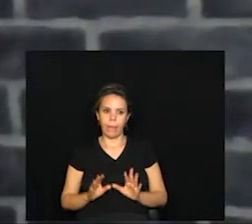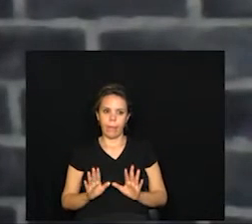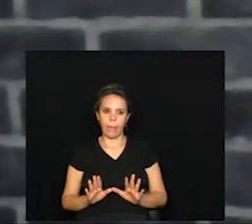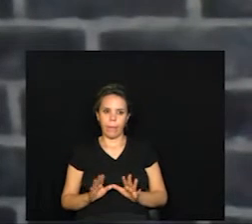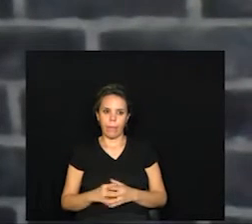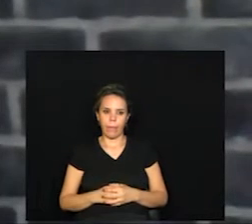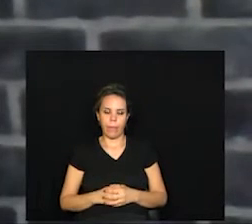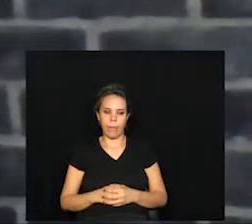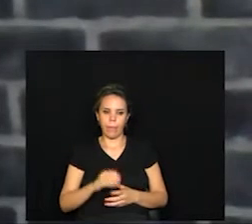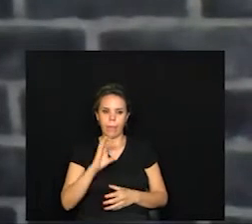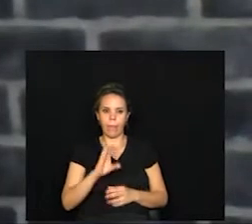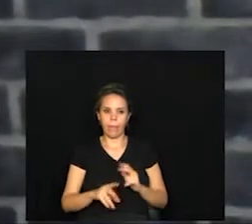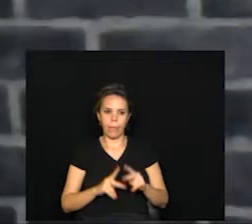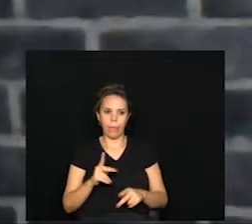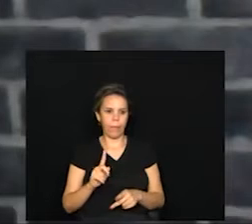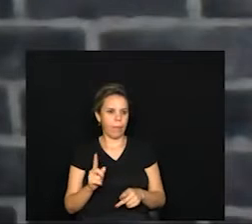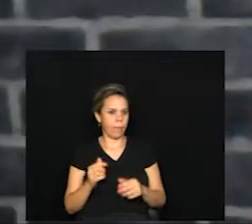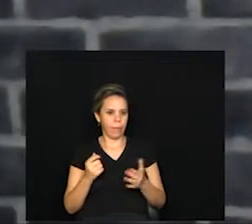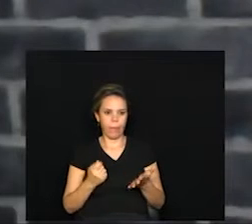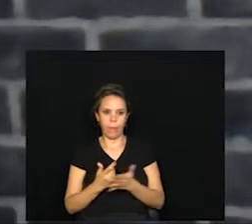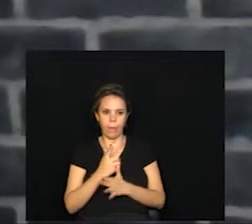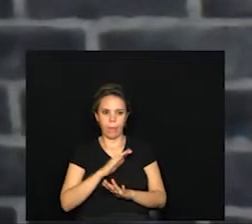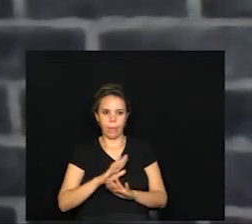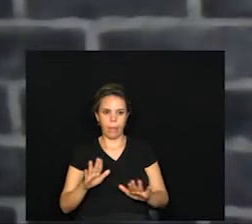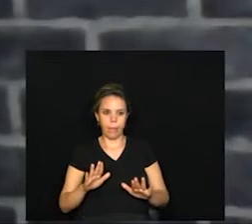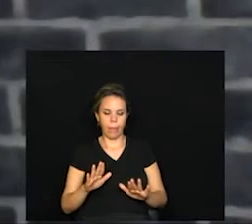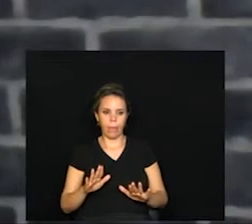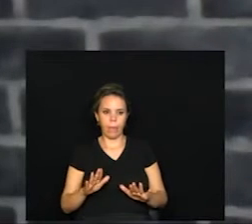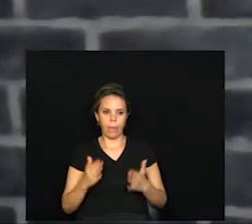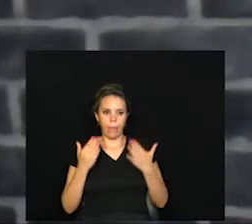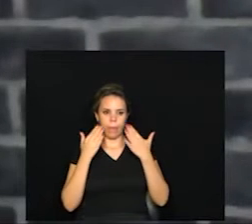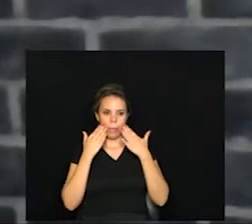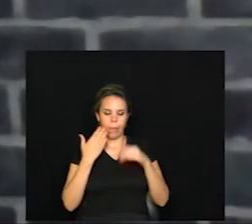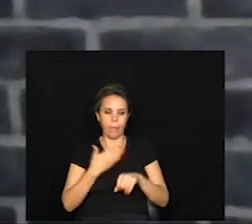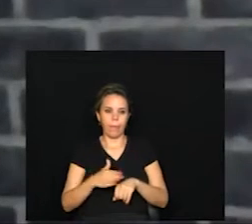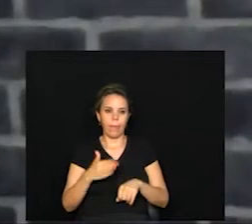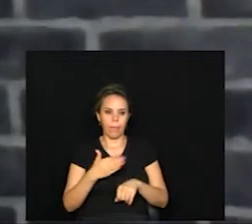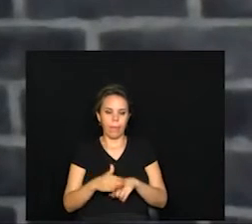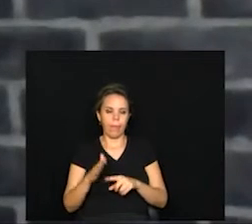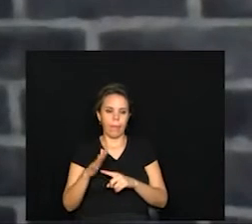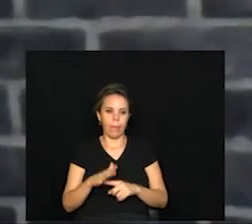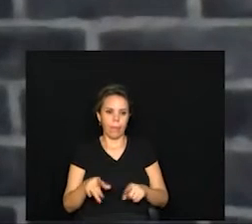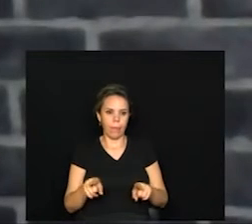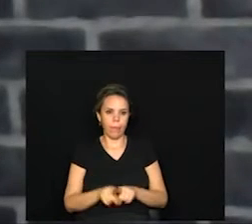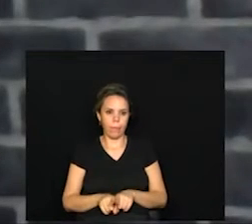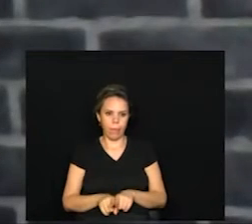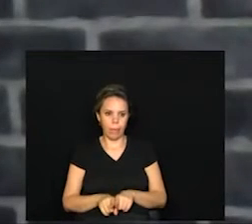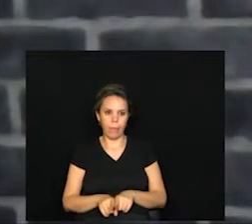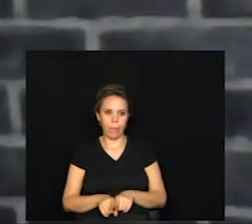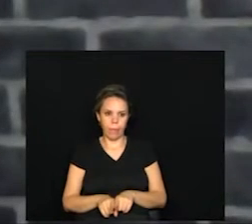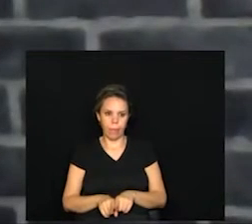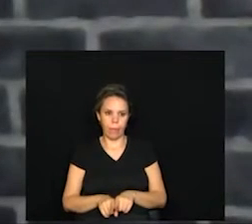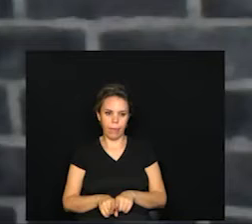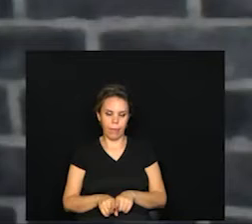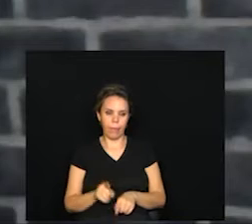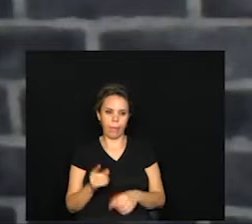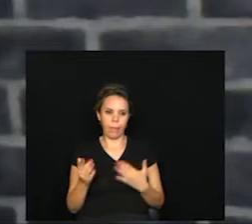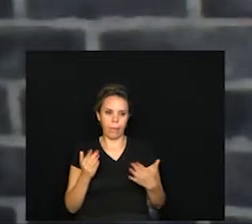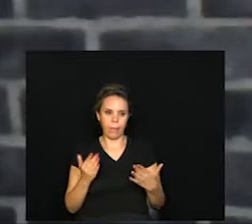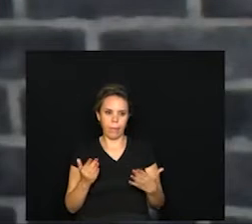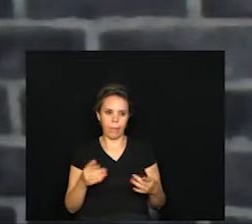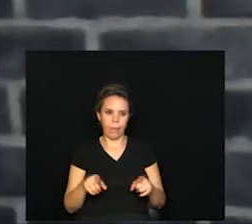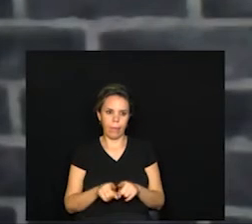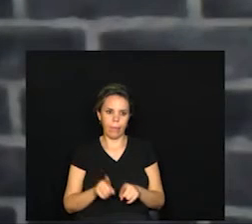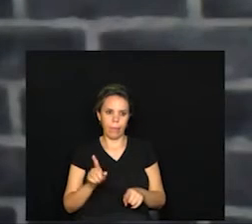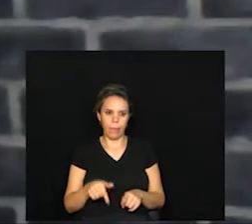o cidadão que não comprou, mas foi exposto a uma prática abusiva, ele também pode ser equiparado e também